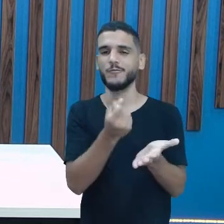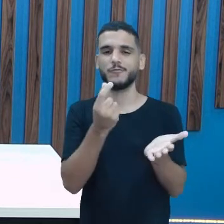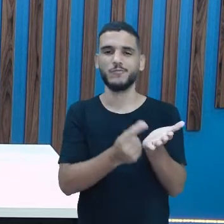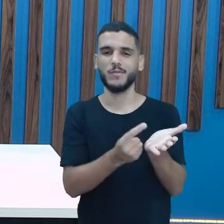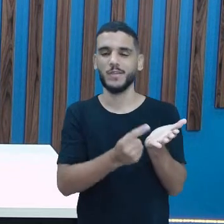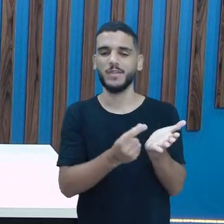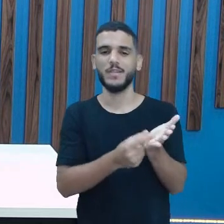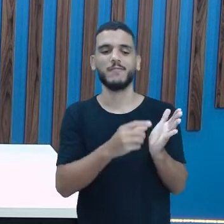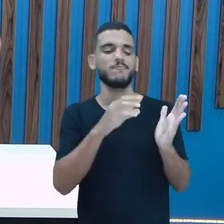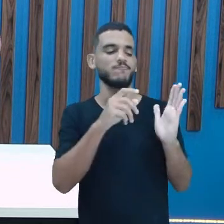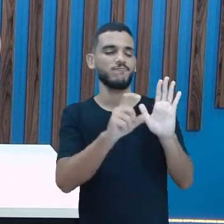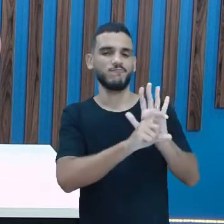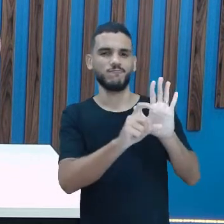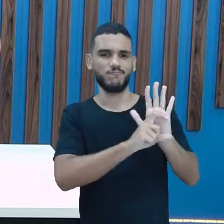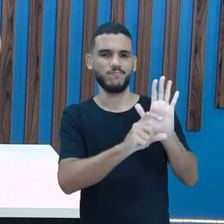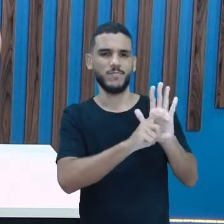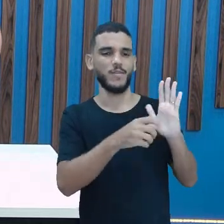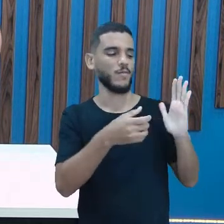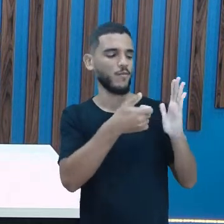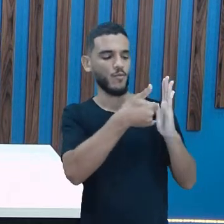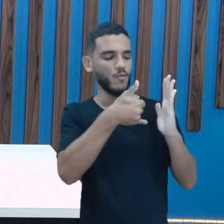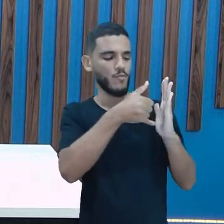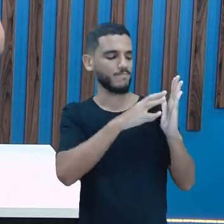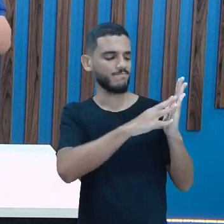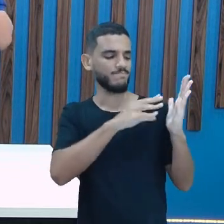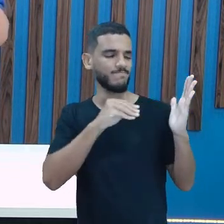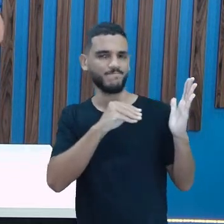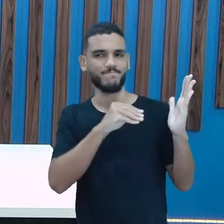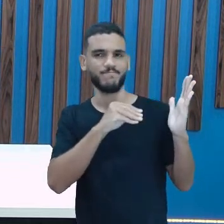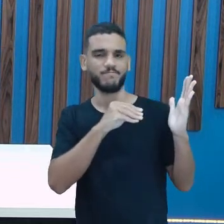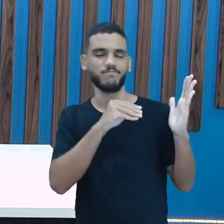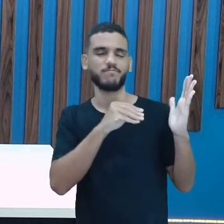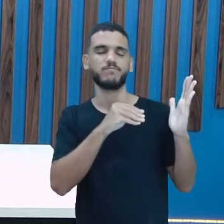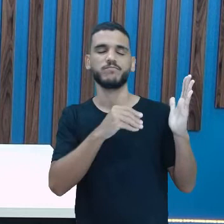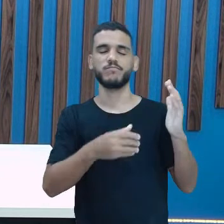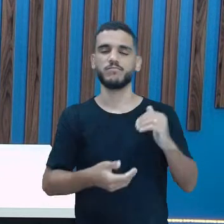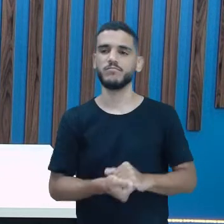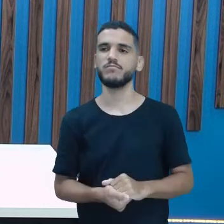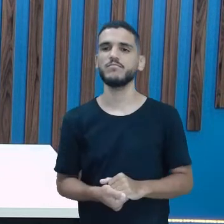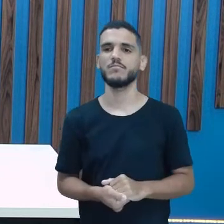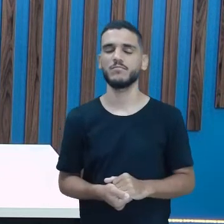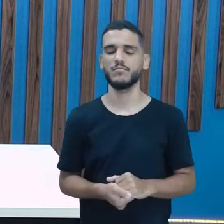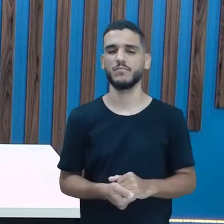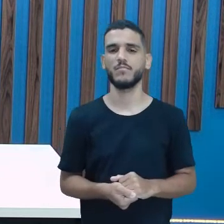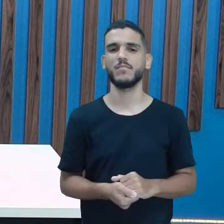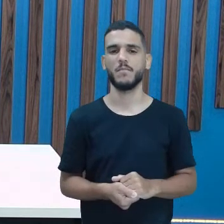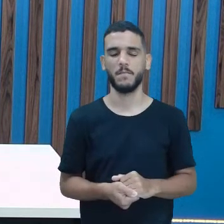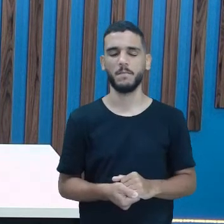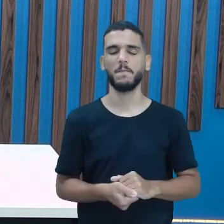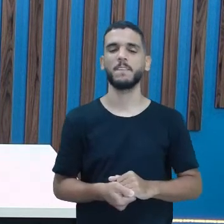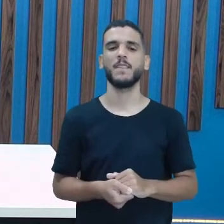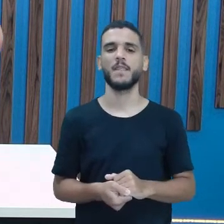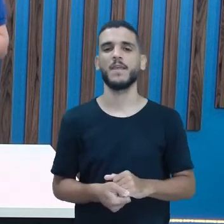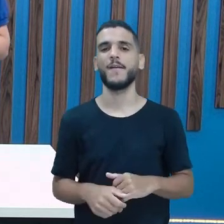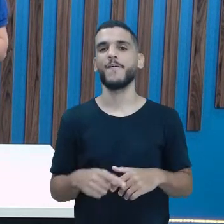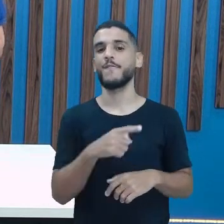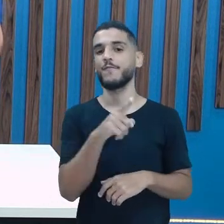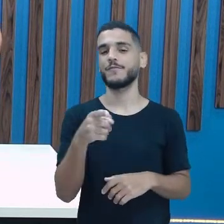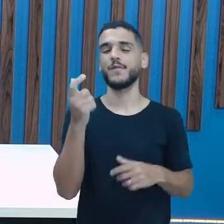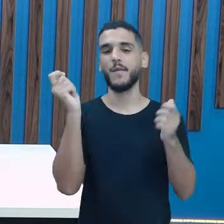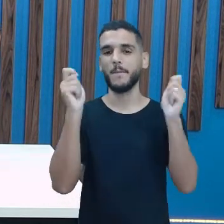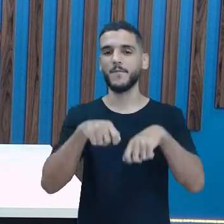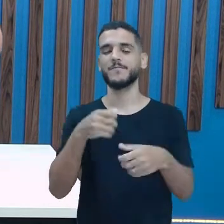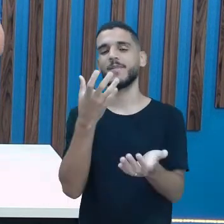QR Code no cantinho da tela, ó. Mira aí seu celular, a câmera do seu celular, para você